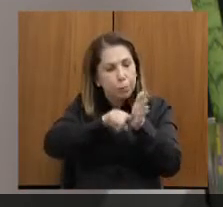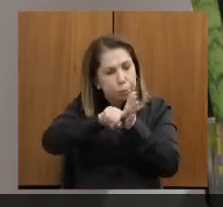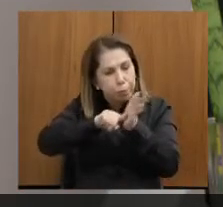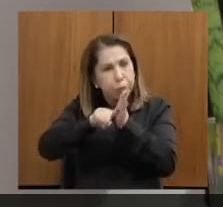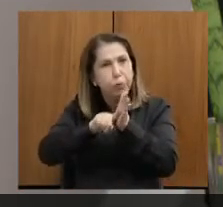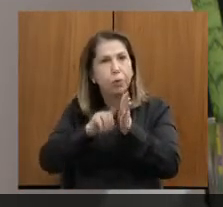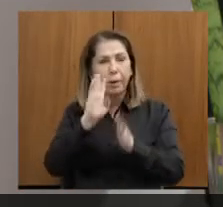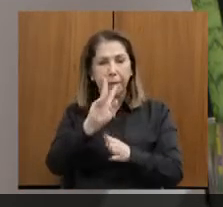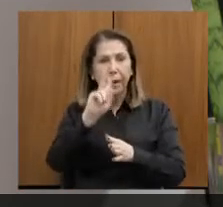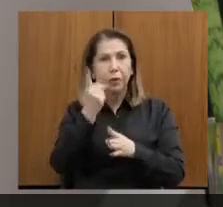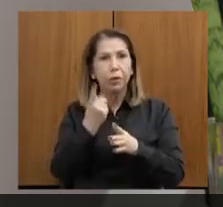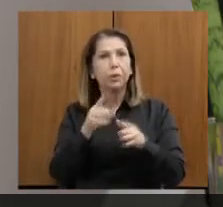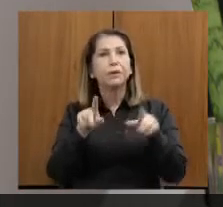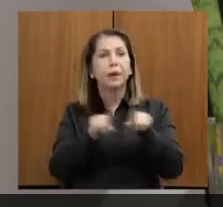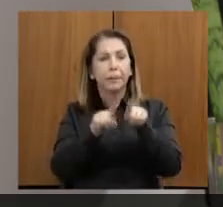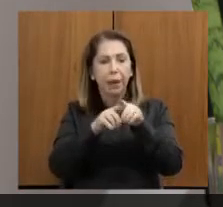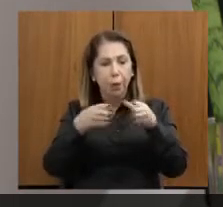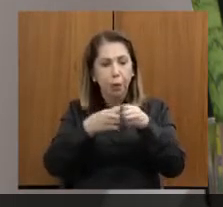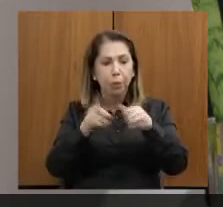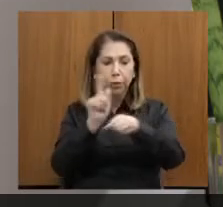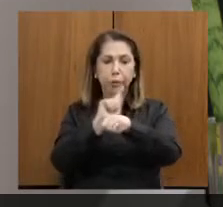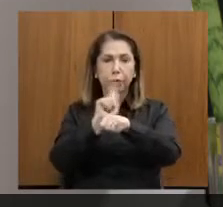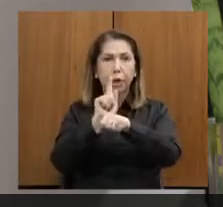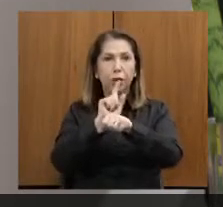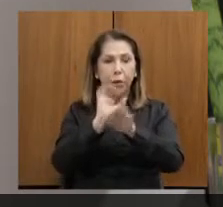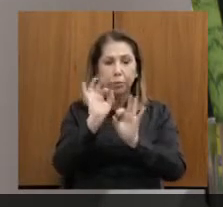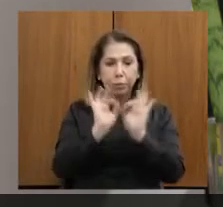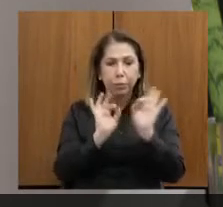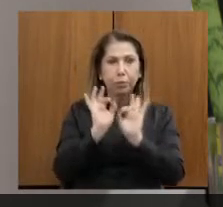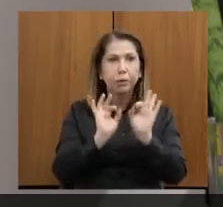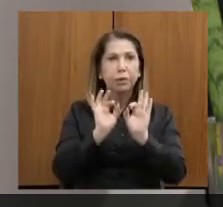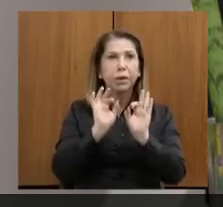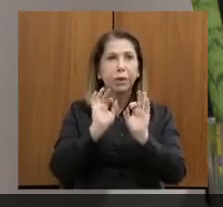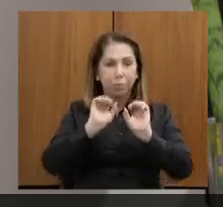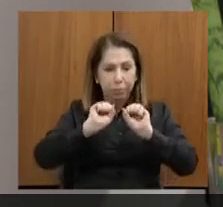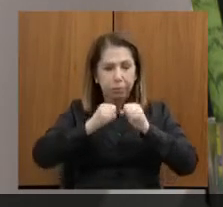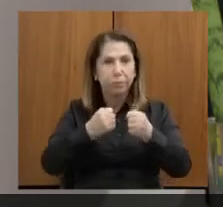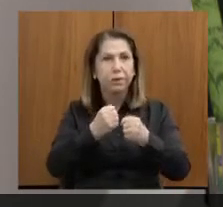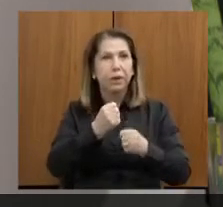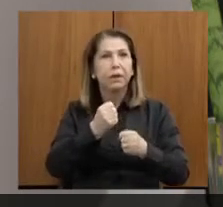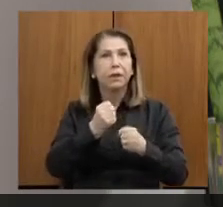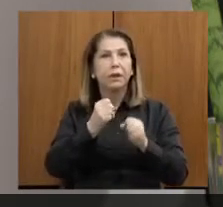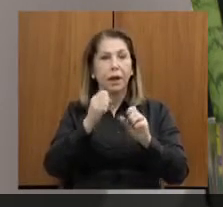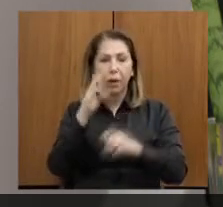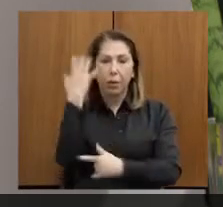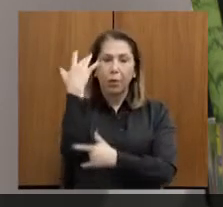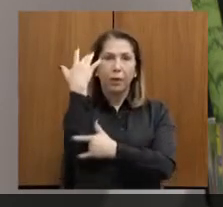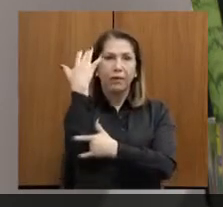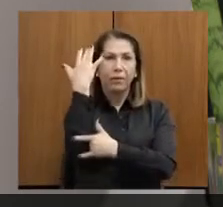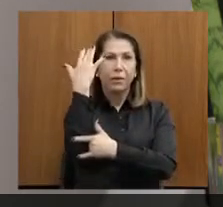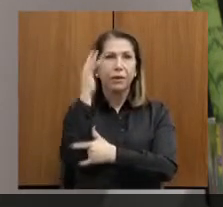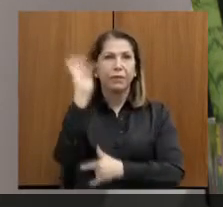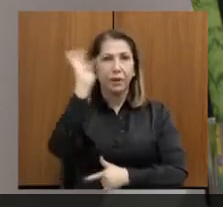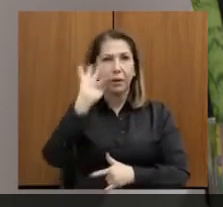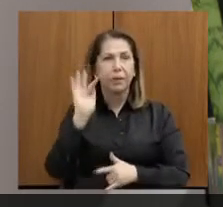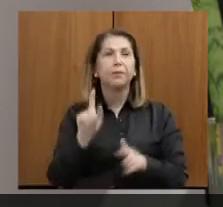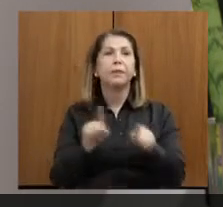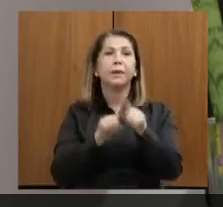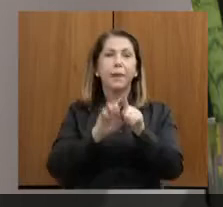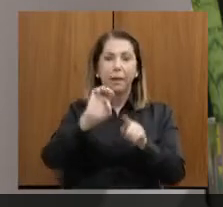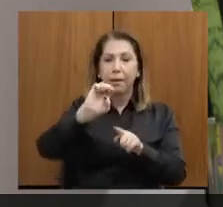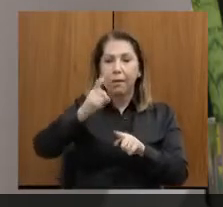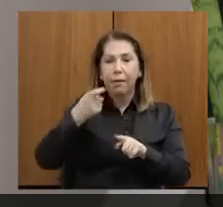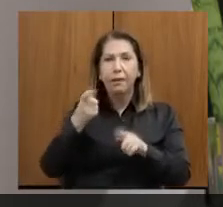Minas Gerais e o núcleo gestor do programa ações afirmativas da UFMG ex-moradora da Vila